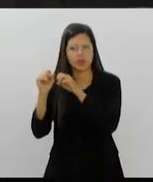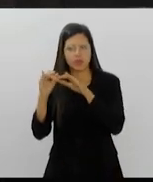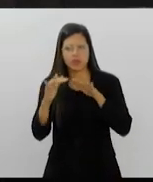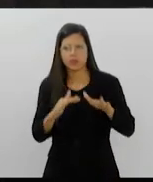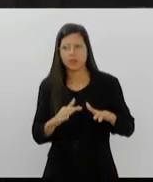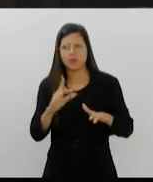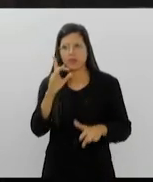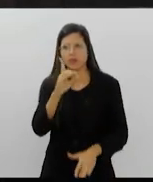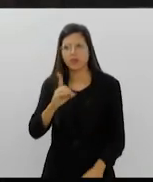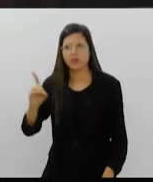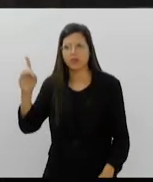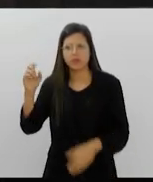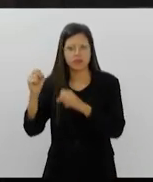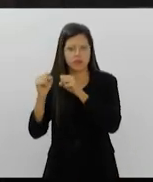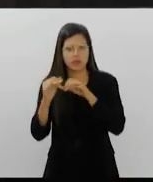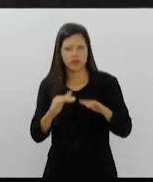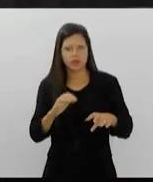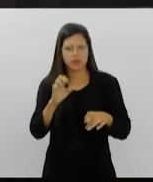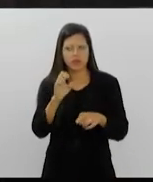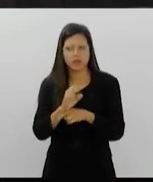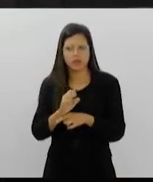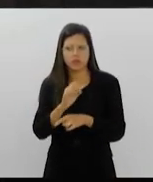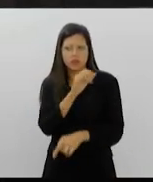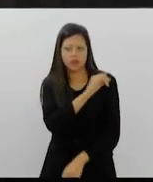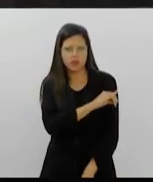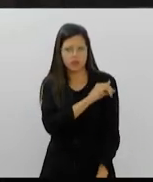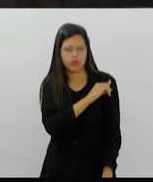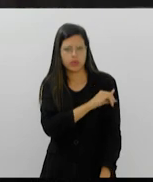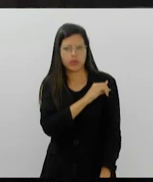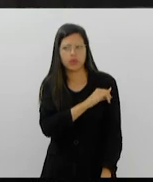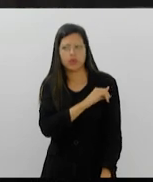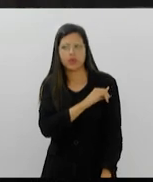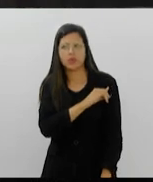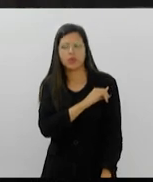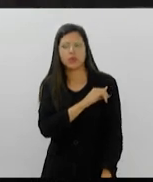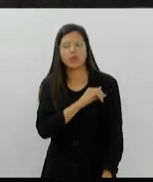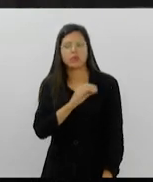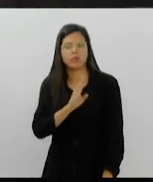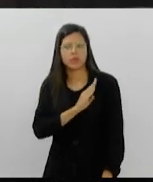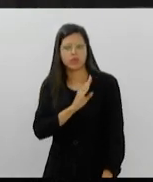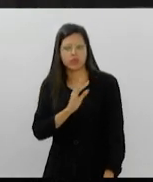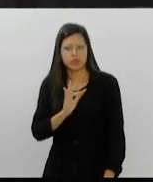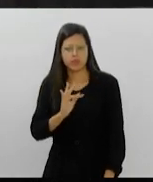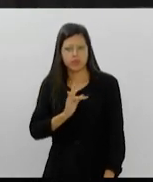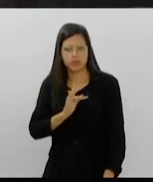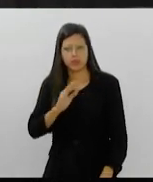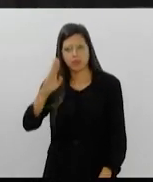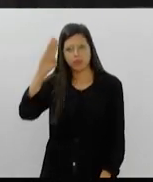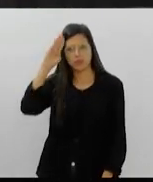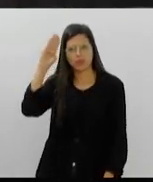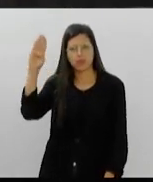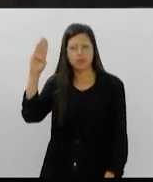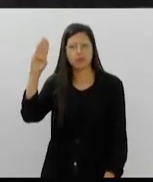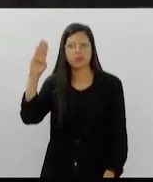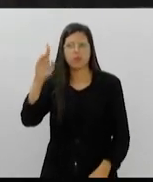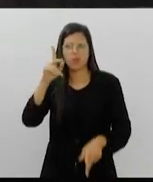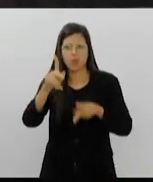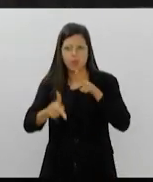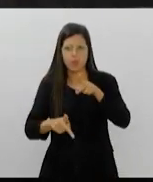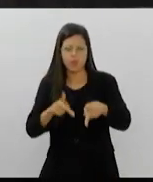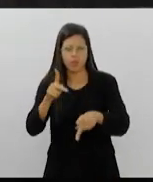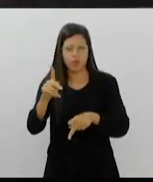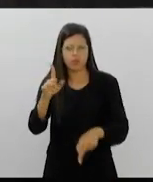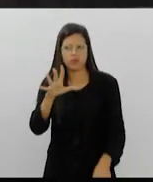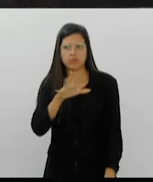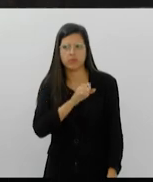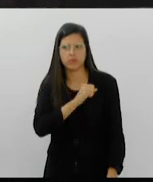Deus abençoe todo o estado do Rio de Janeiro, a nossa tão amada Baixada Fluminense e principalmente o povo amado da